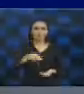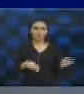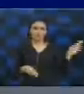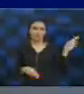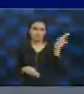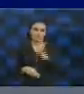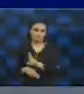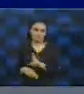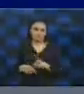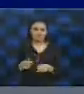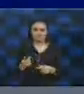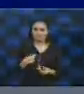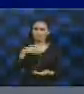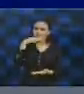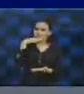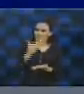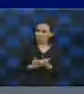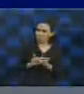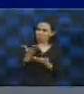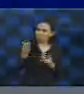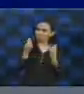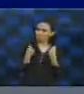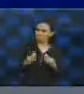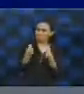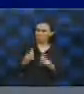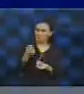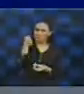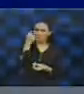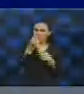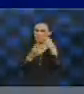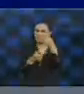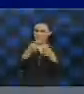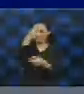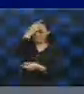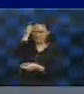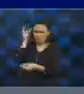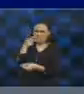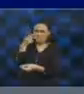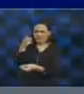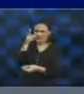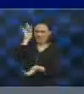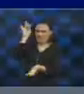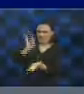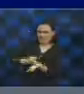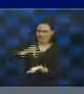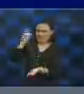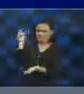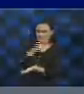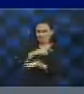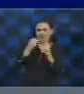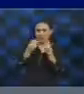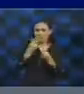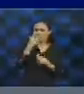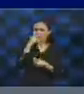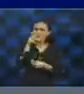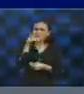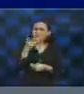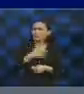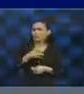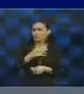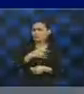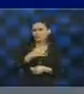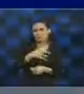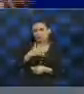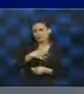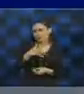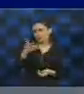me impressiono com essa sua capacidade de atacar as pessoas, de injuriar as pessoas e de querer se fazer de coitado. Parece assim